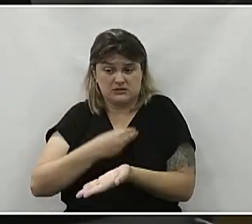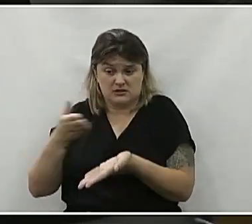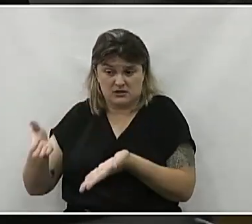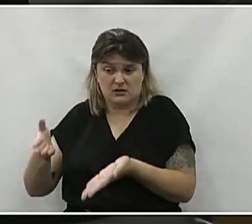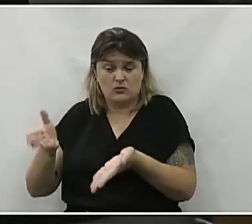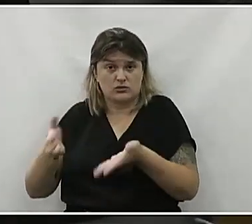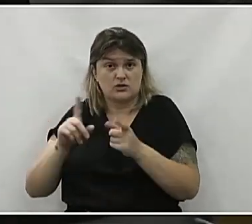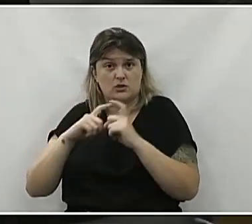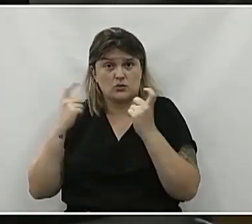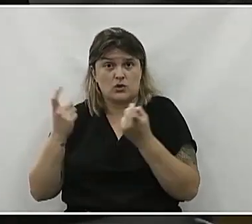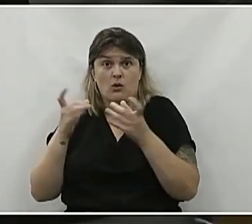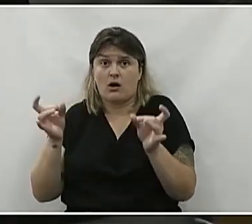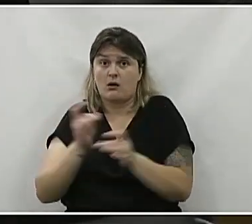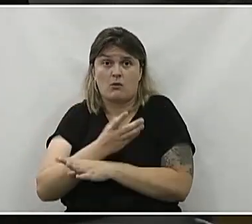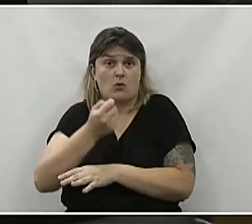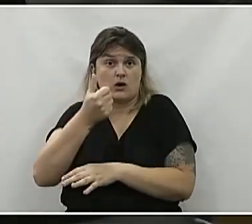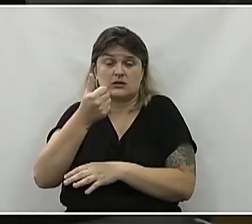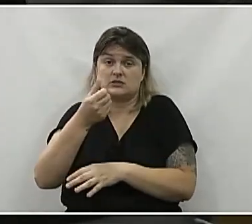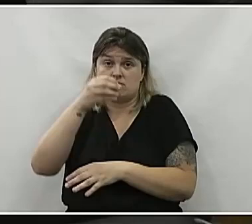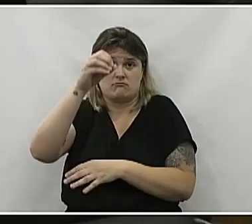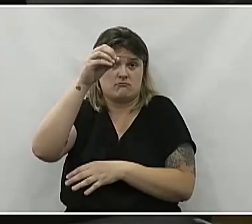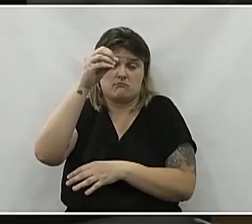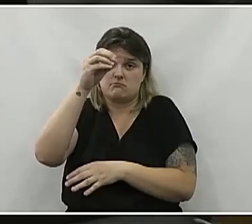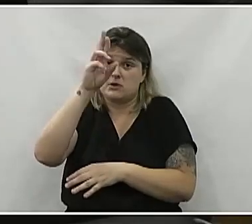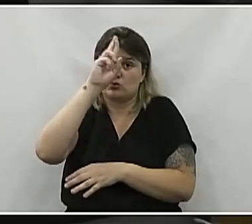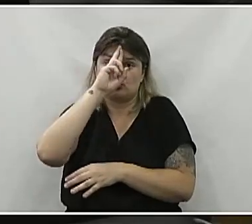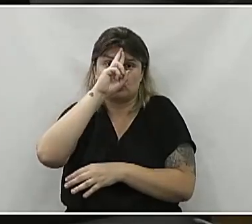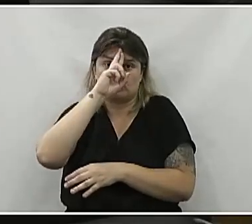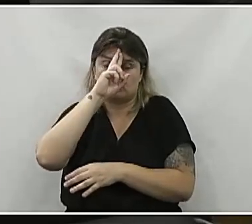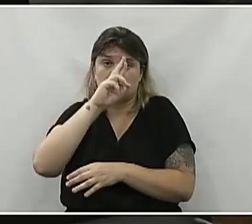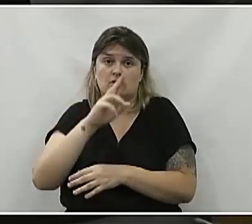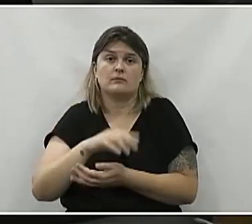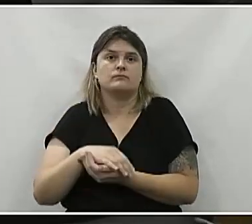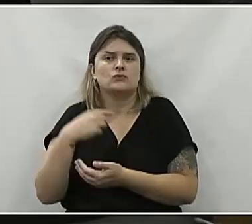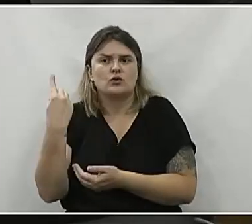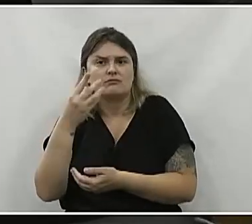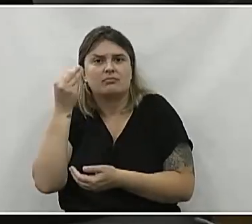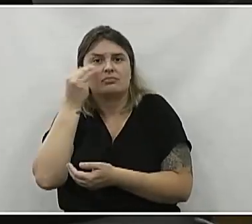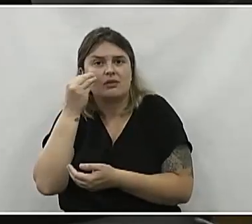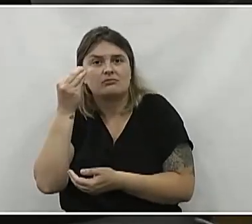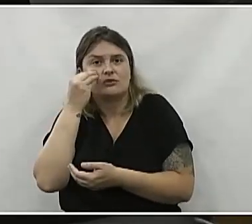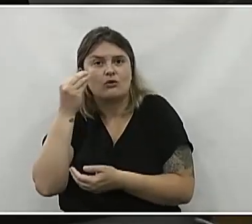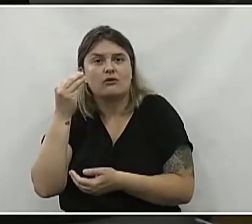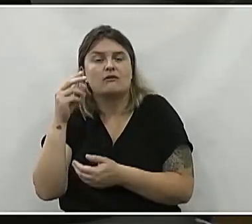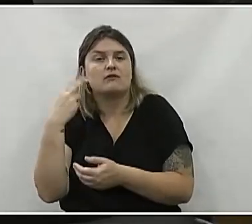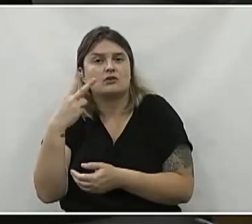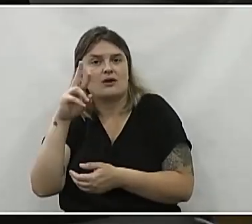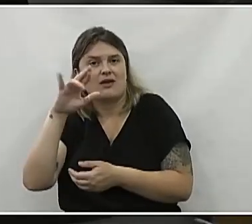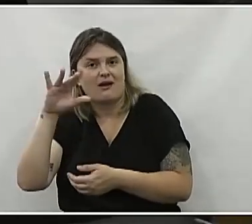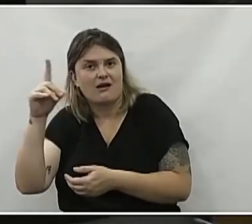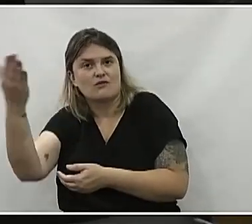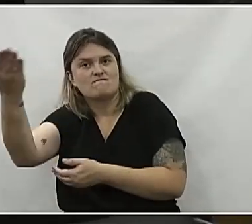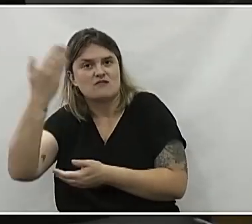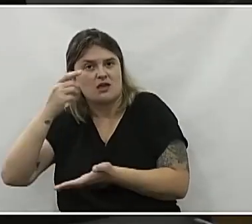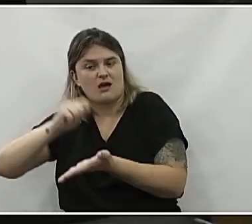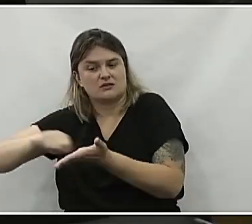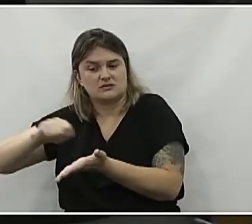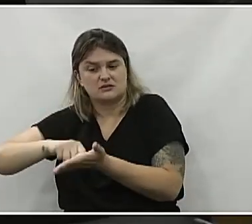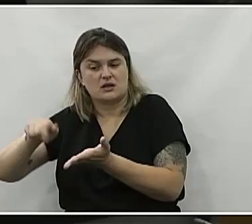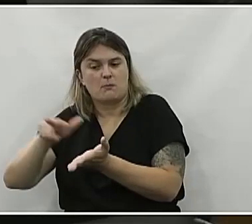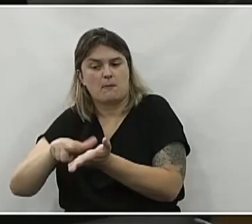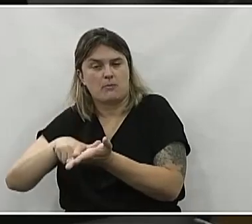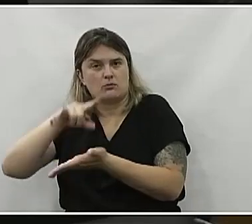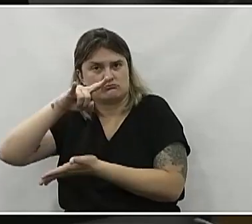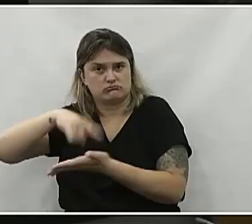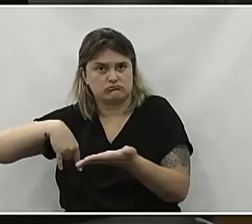reunião hoje aqui acabou era quase meio dia era 11 e pouco da manhã nós estávamos aqui tentando fazer com que o Ricardo sas esse aqui assinar o